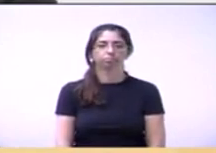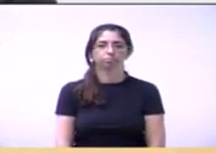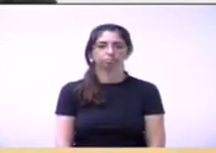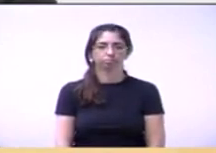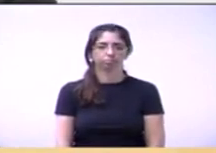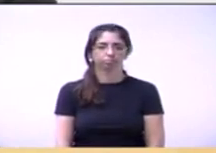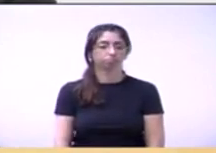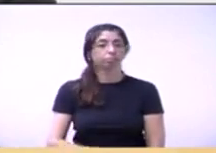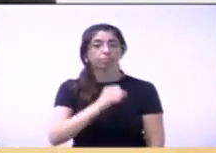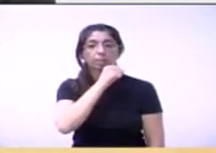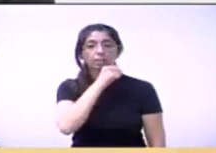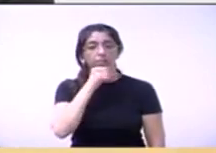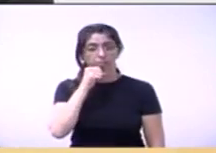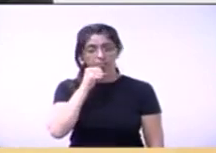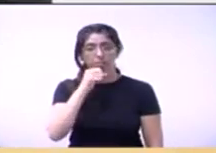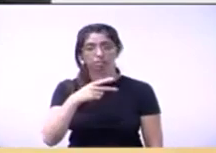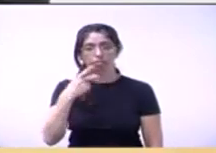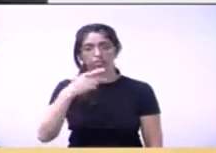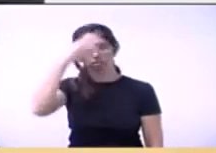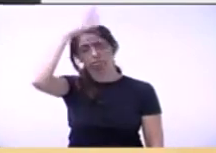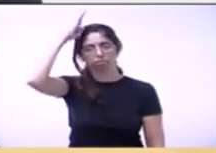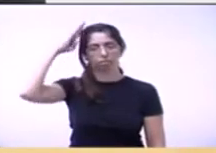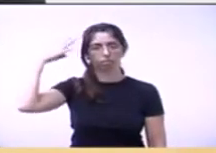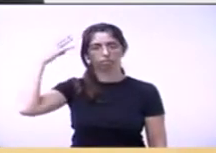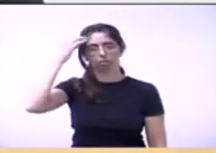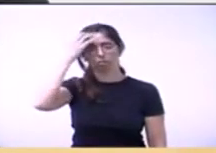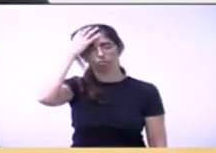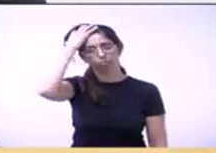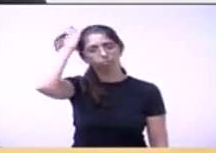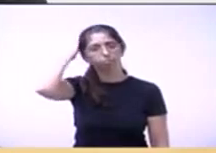Com a palavra, vereadora Ângela Duarte.